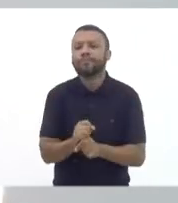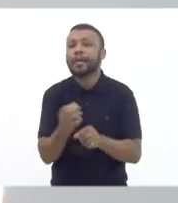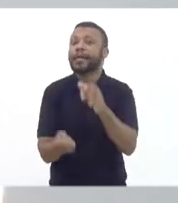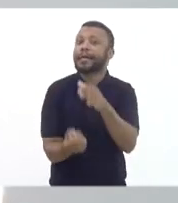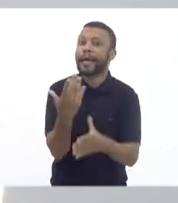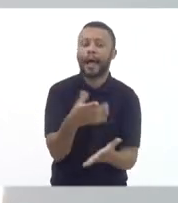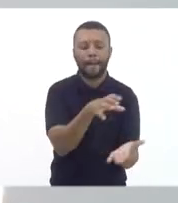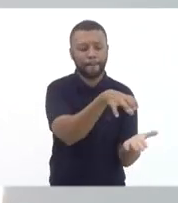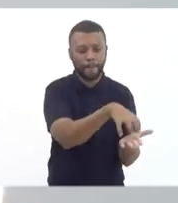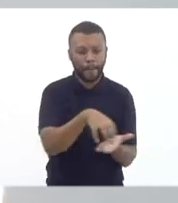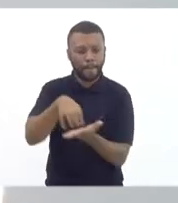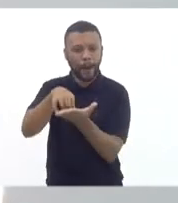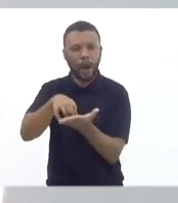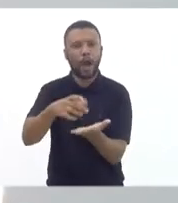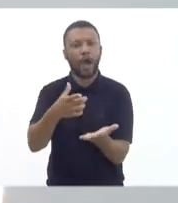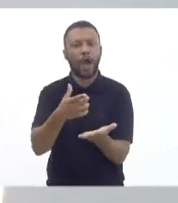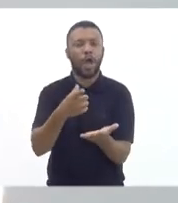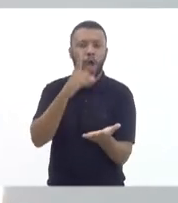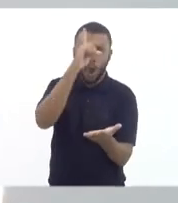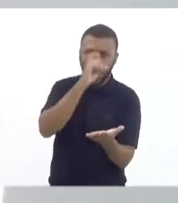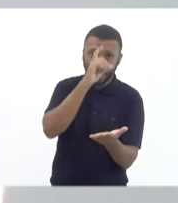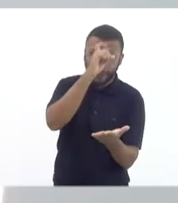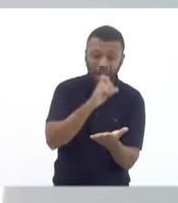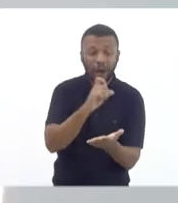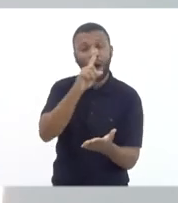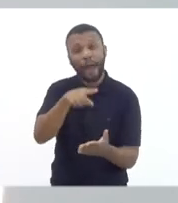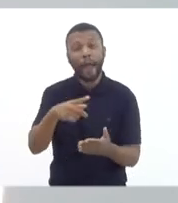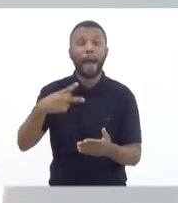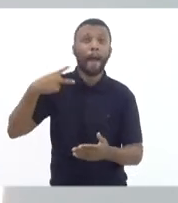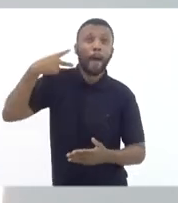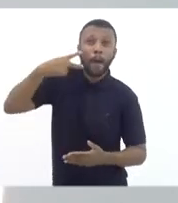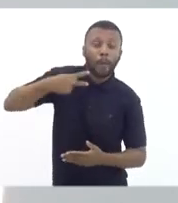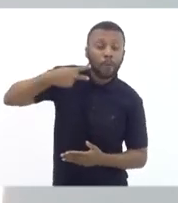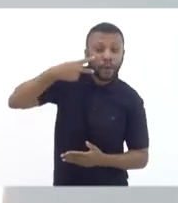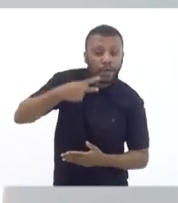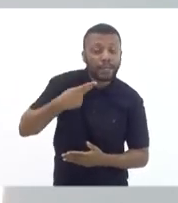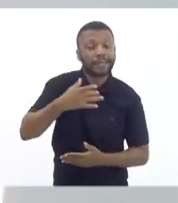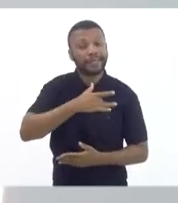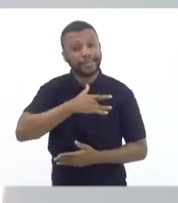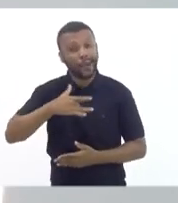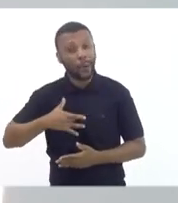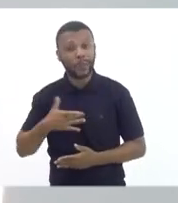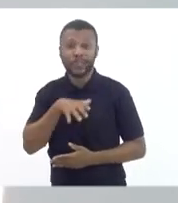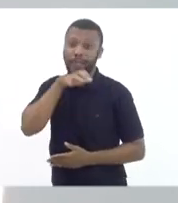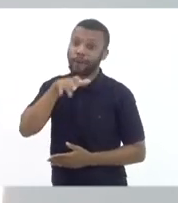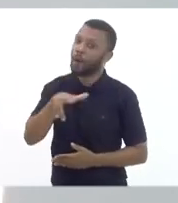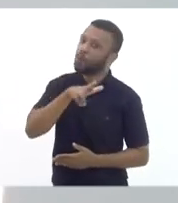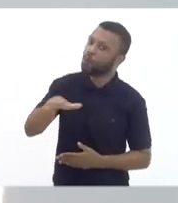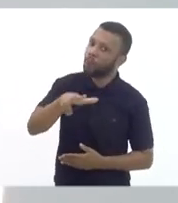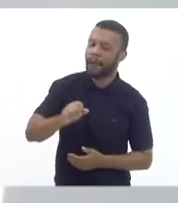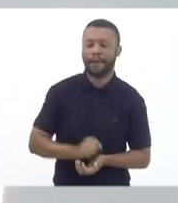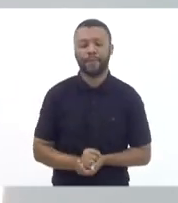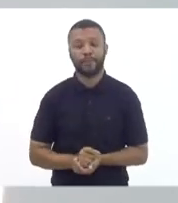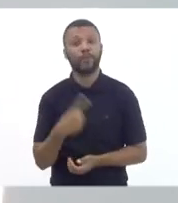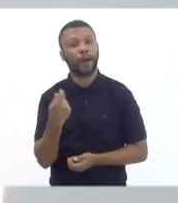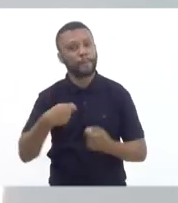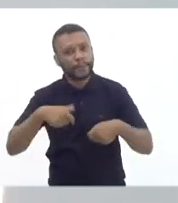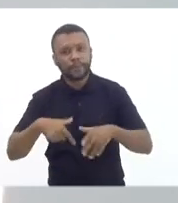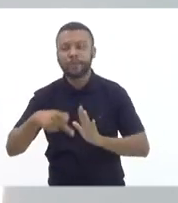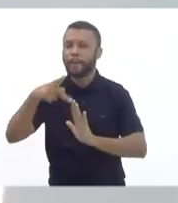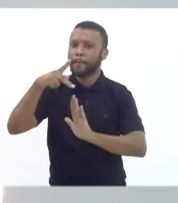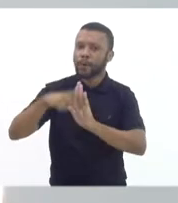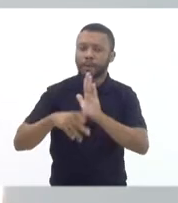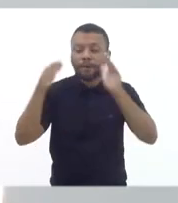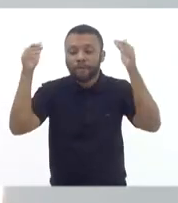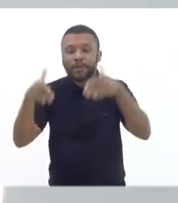hospital é fazer política pública de proteção animal. Não é. Tem que ter programa de educação, tem que ter programa de combate à violência